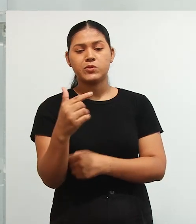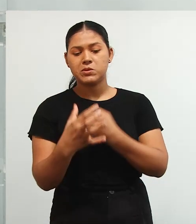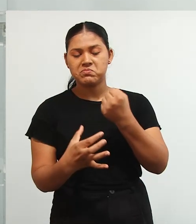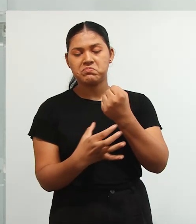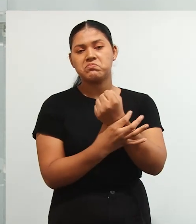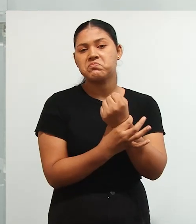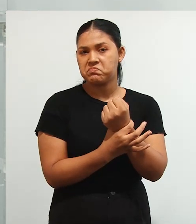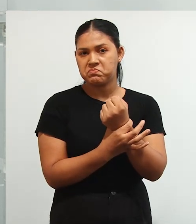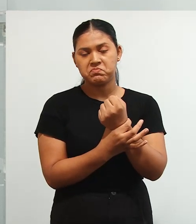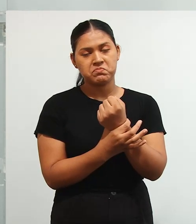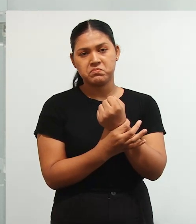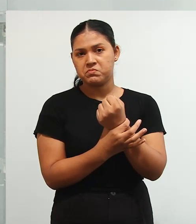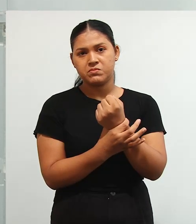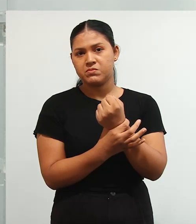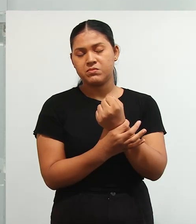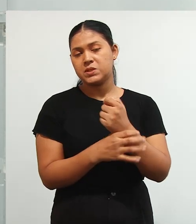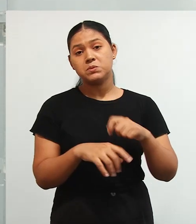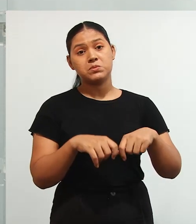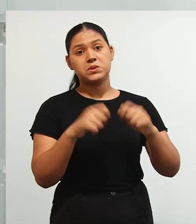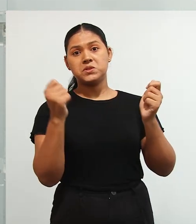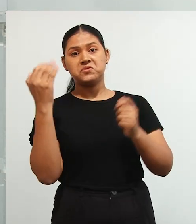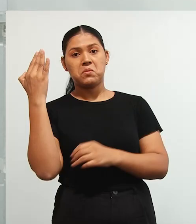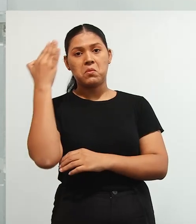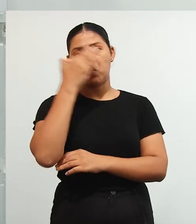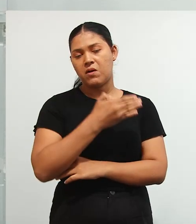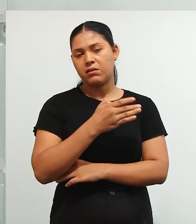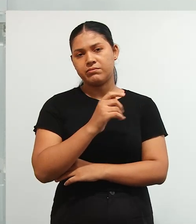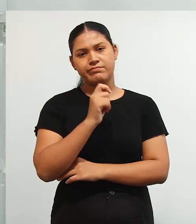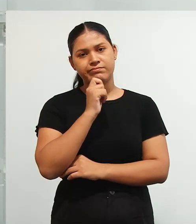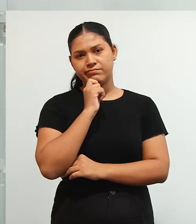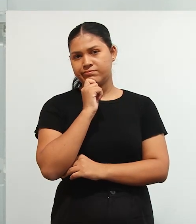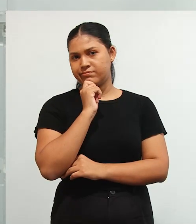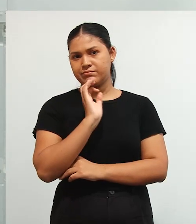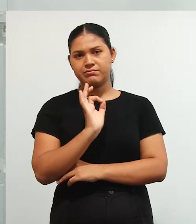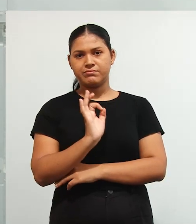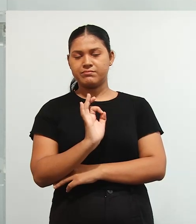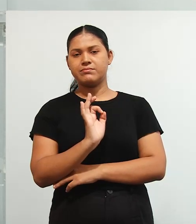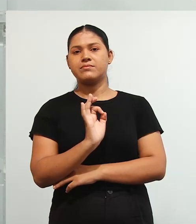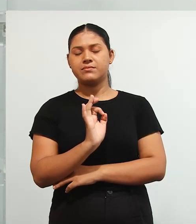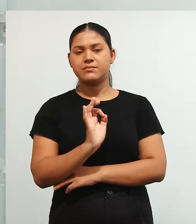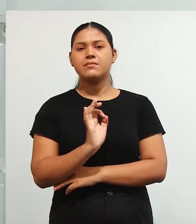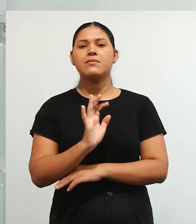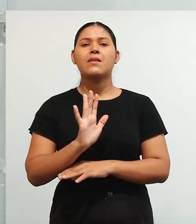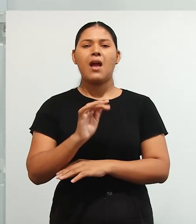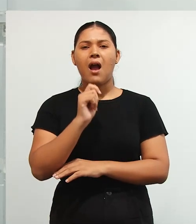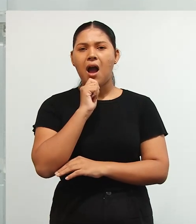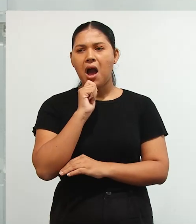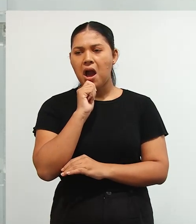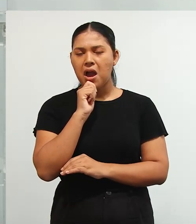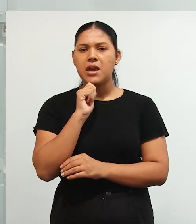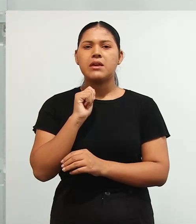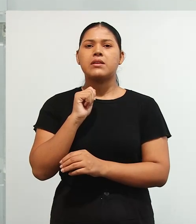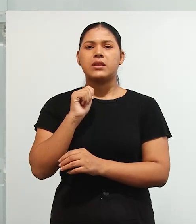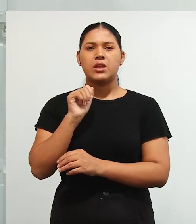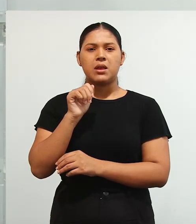possibilidade alguma de serem comprovadas, mas elas permanecem aí meio que